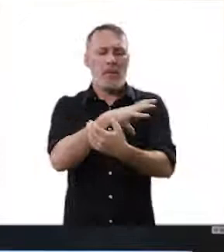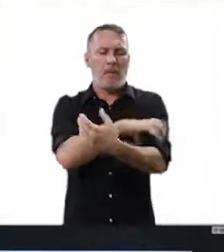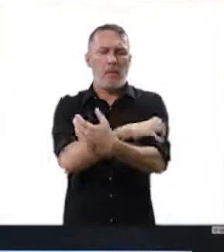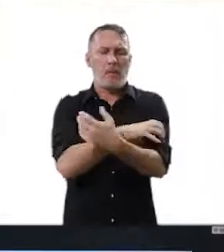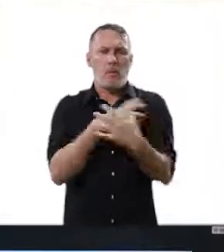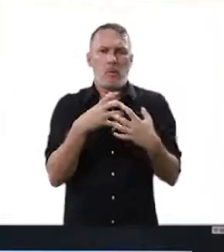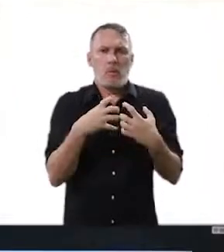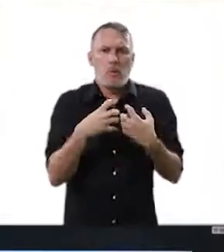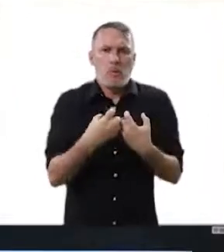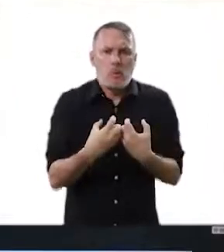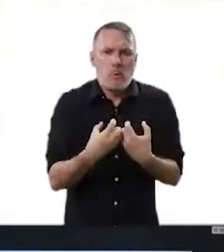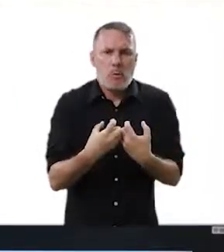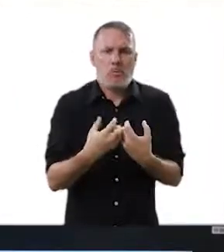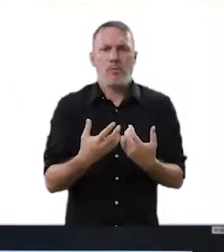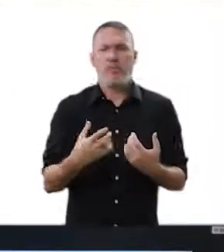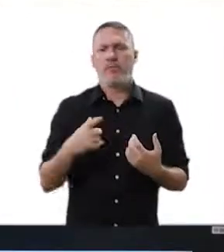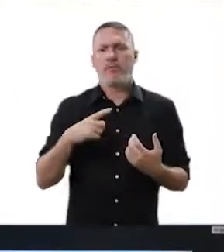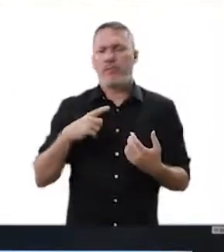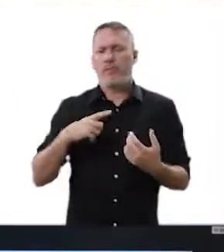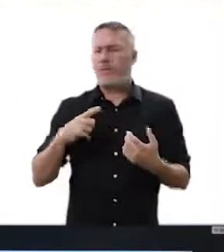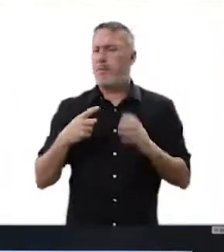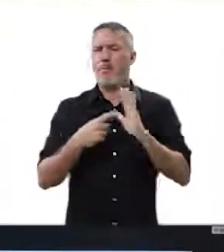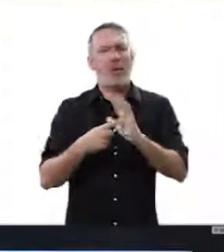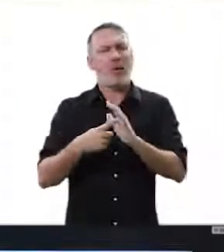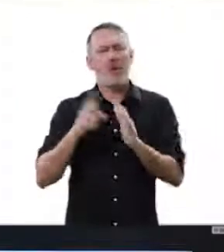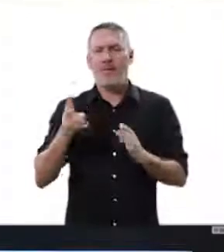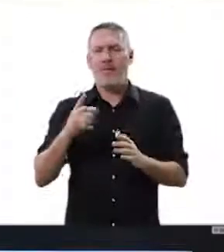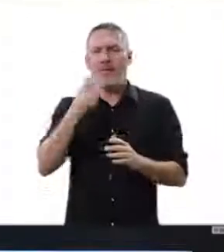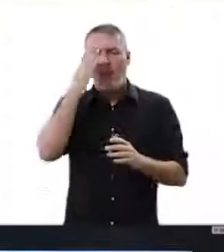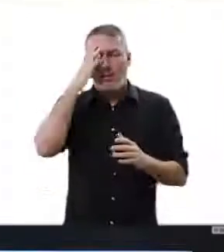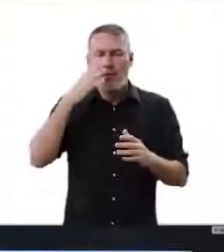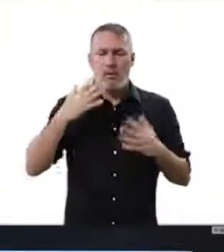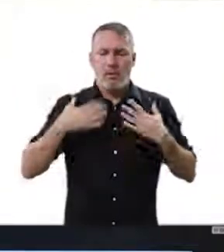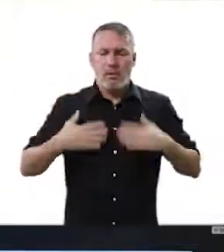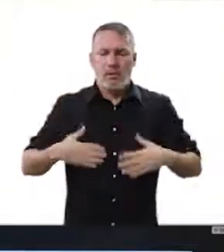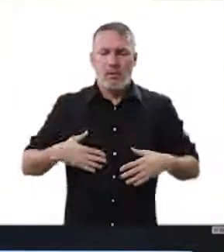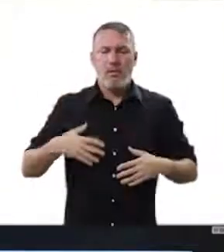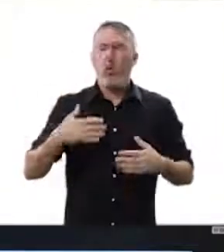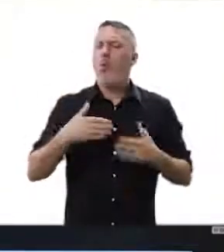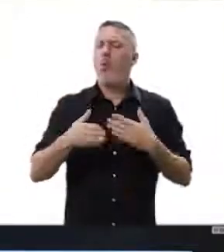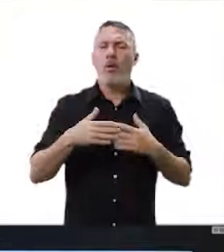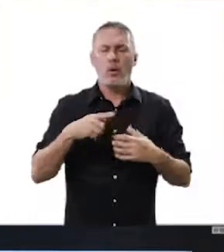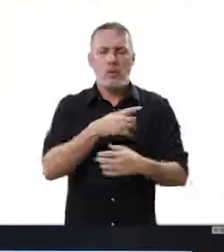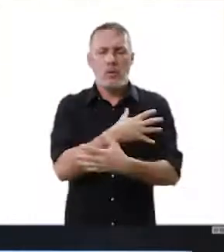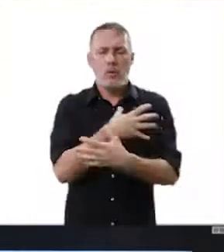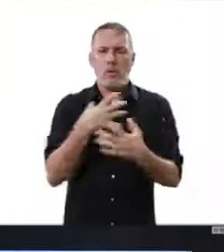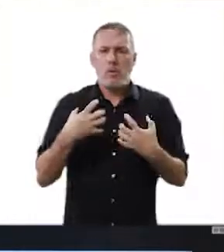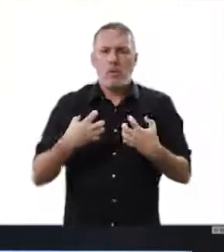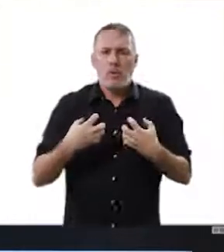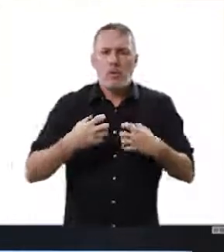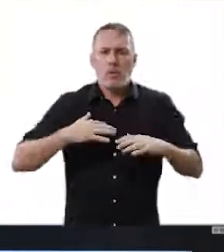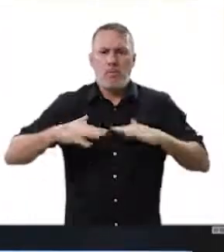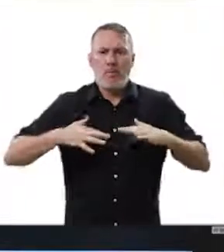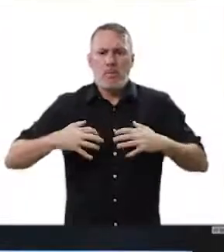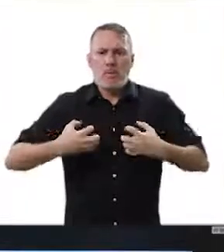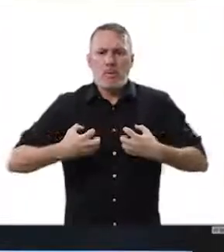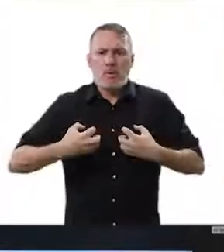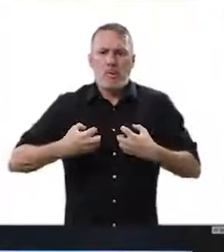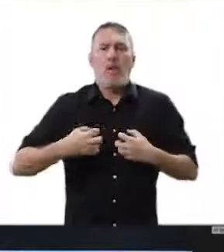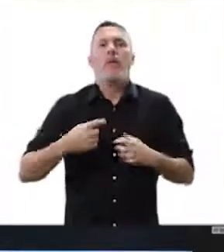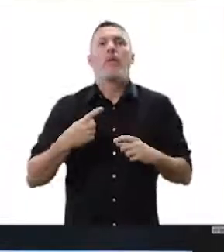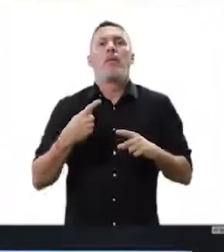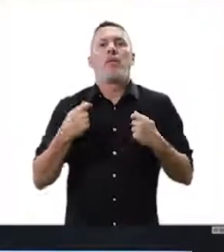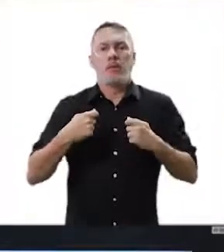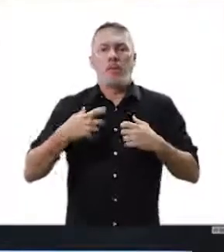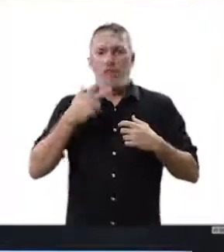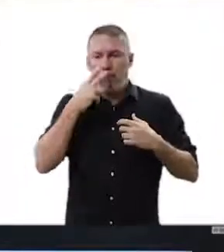para esse impulso passar. E isso só é possível graças a essa bomba de sódio e potássio. Mas por que eu falei para vocês